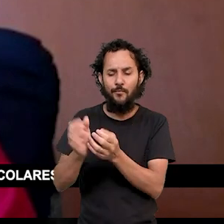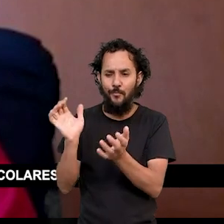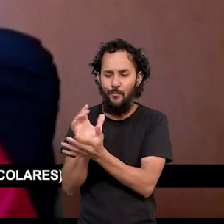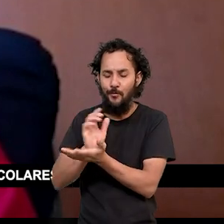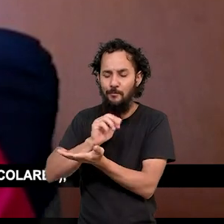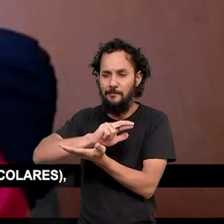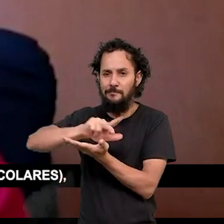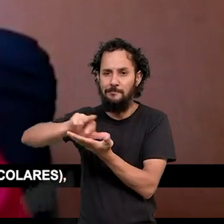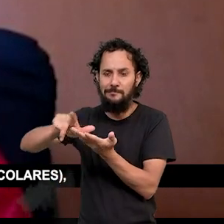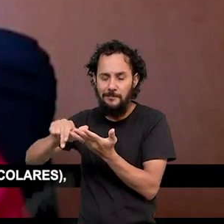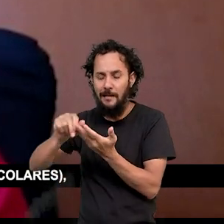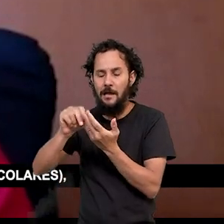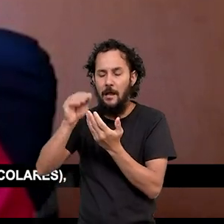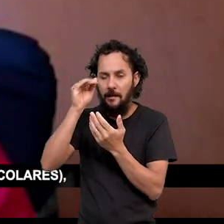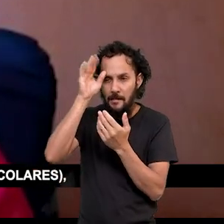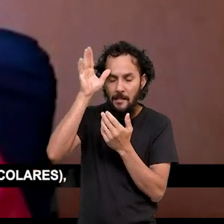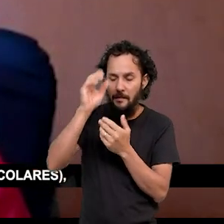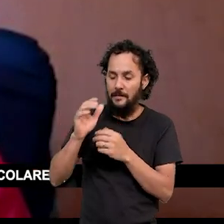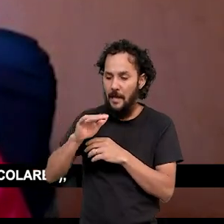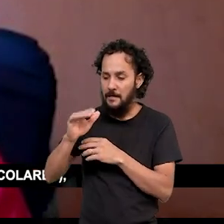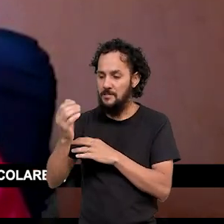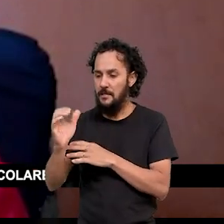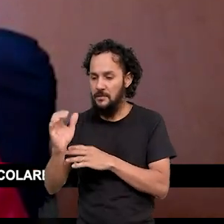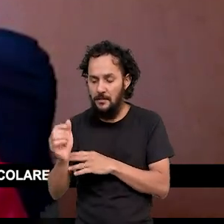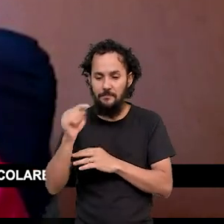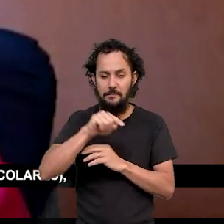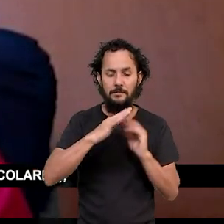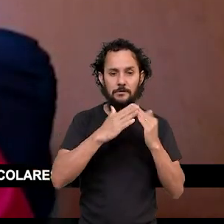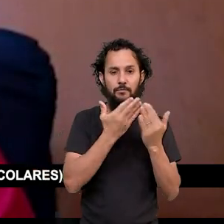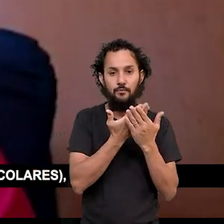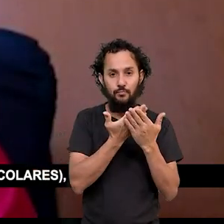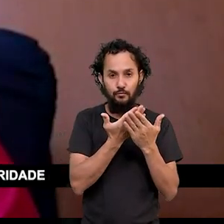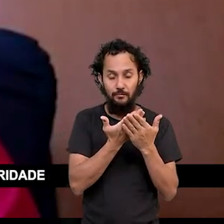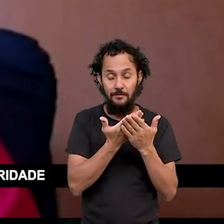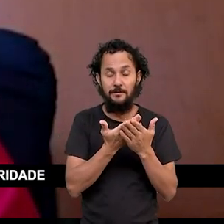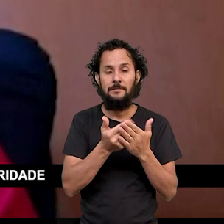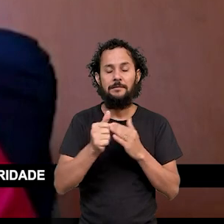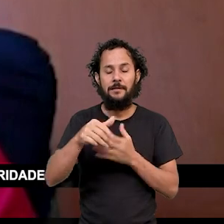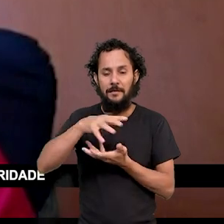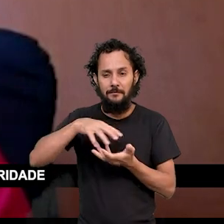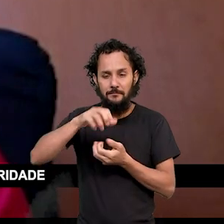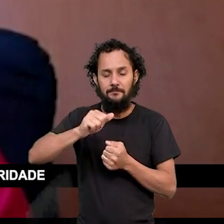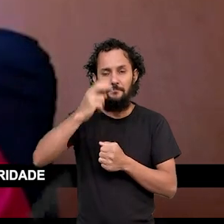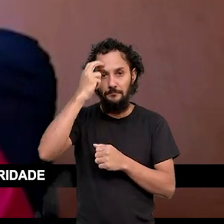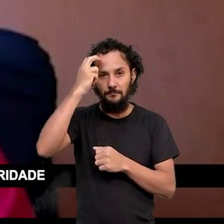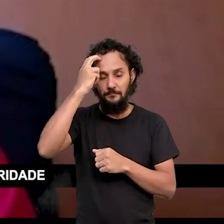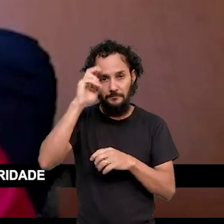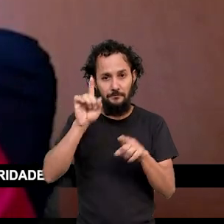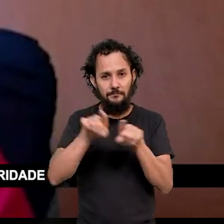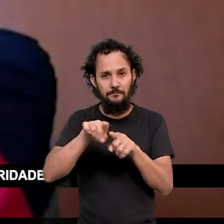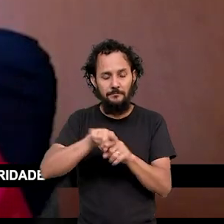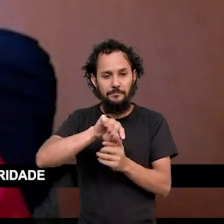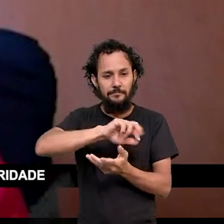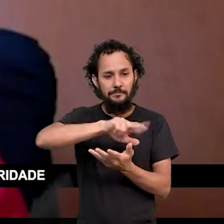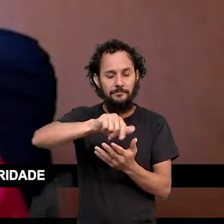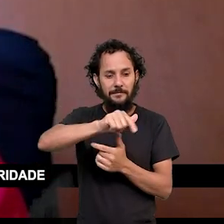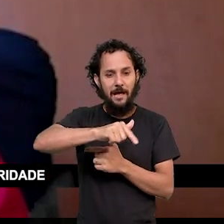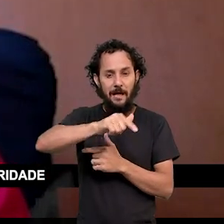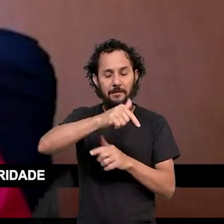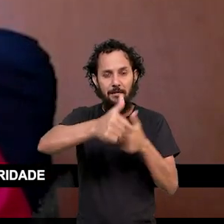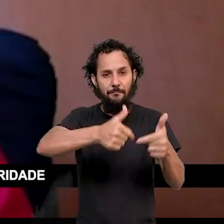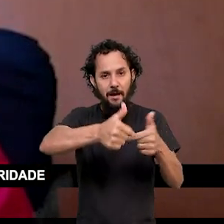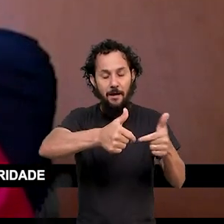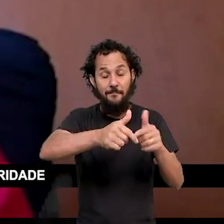distintos campos do conhecimento, tanto científico quanto escolares, na arte, na cultura e nos mundos do